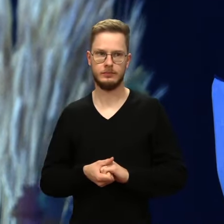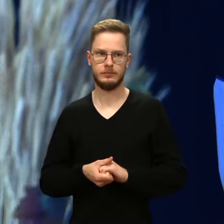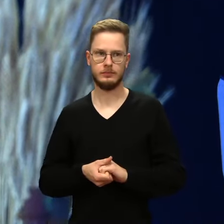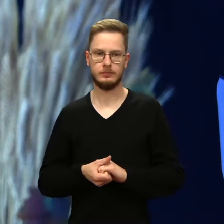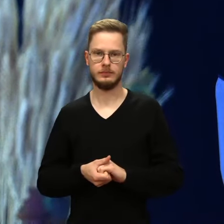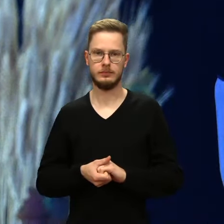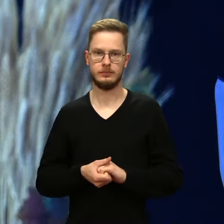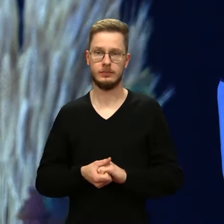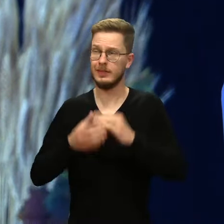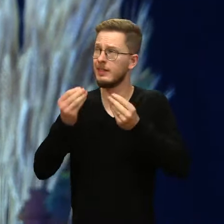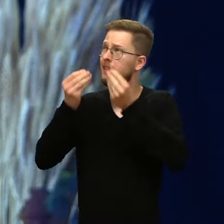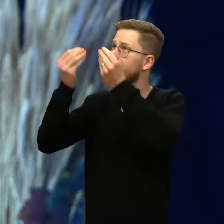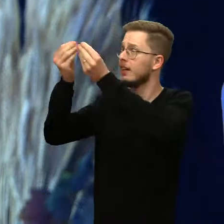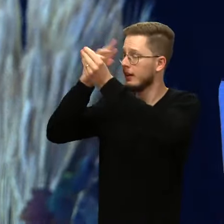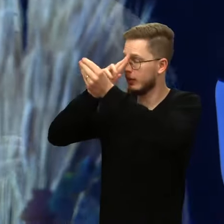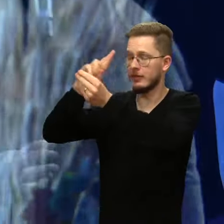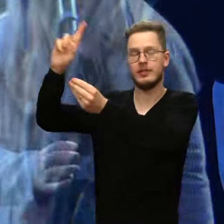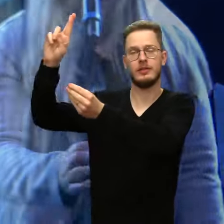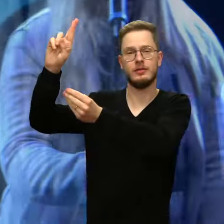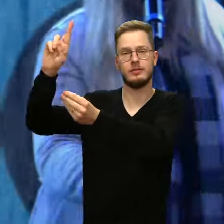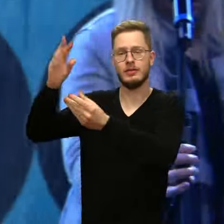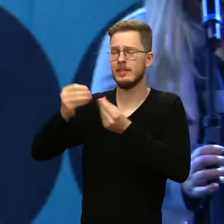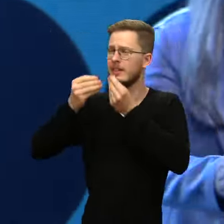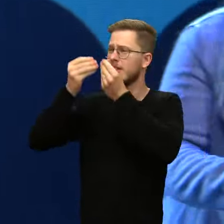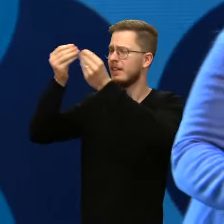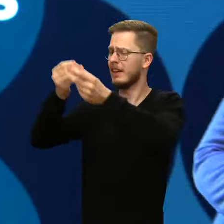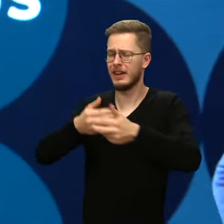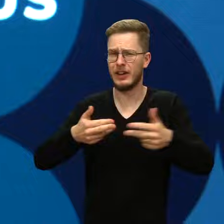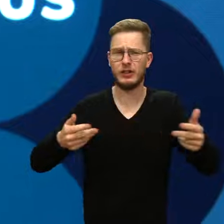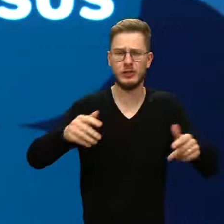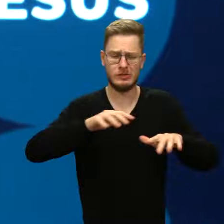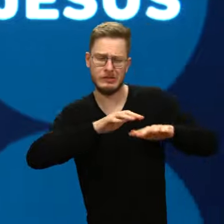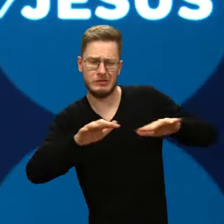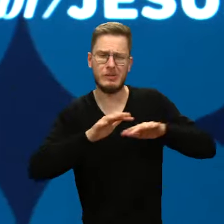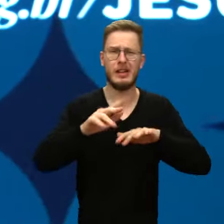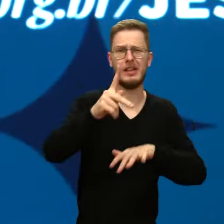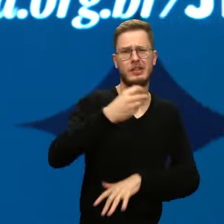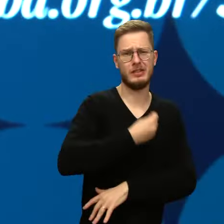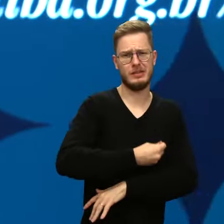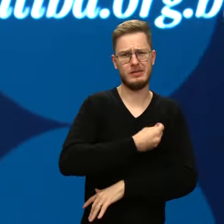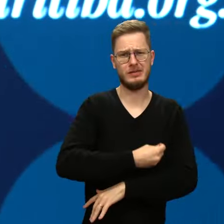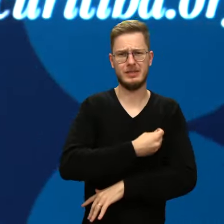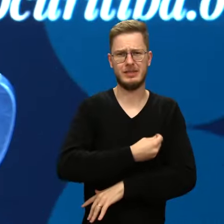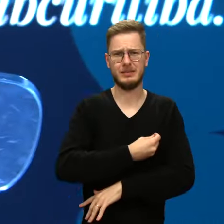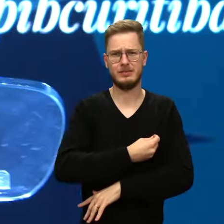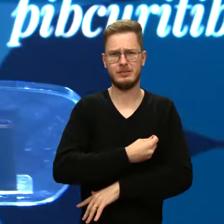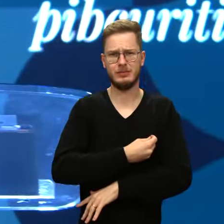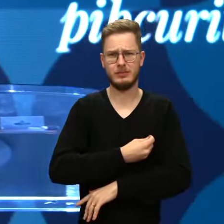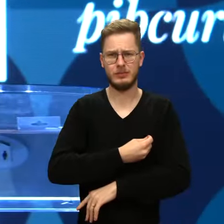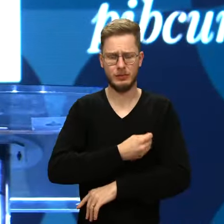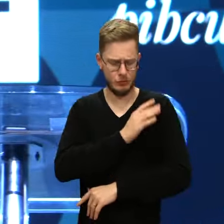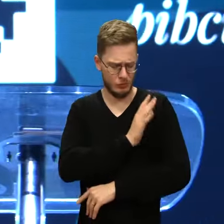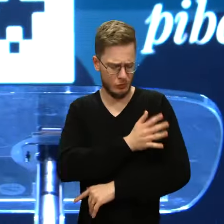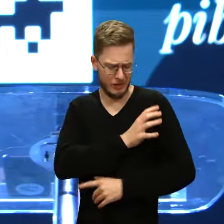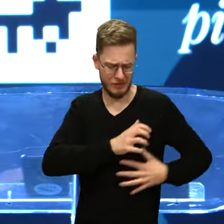Entrega ao Senhor. Entregue ao Senhor coisas que têm te abalado, coisas que têm mexido com você, com o teu coração.